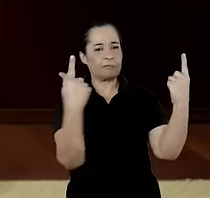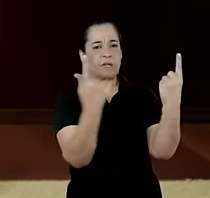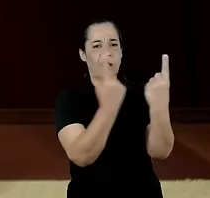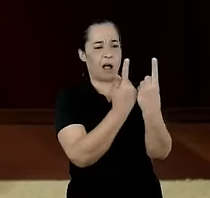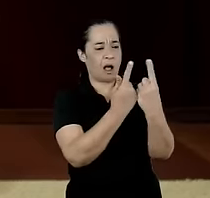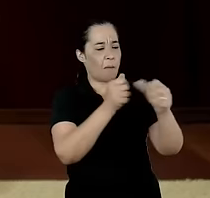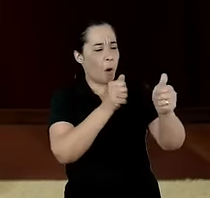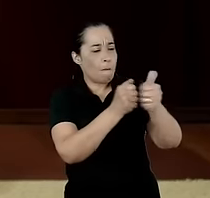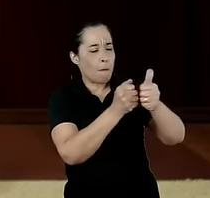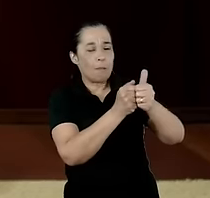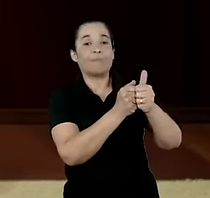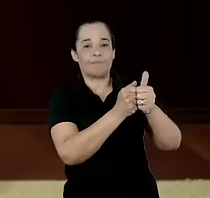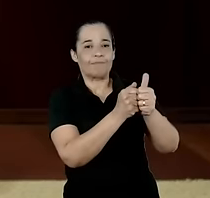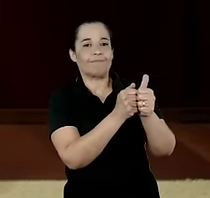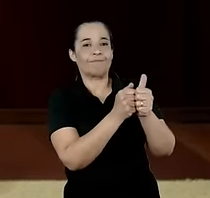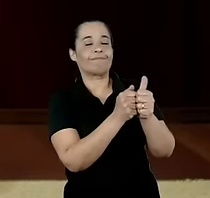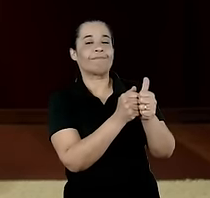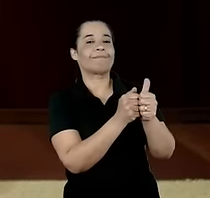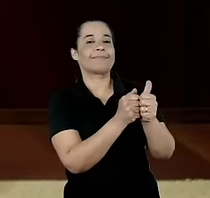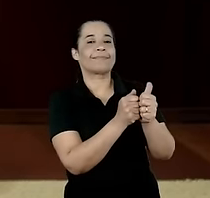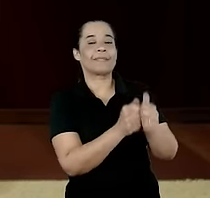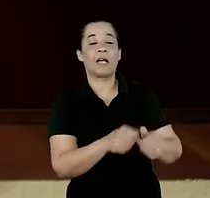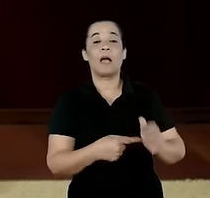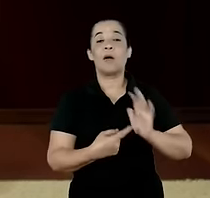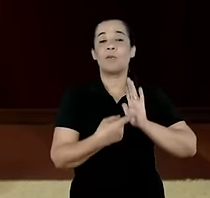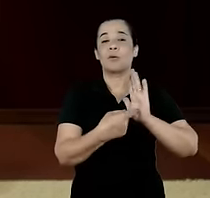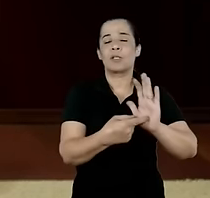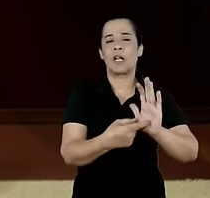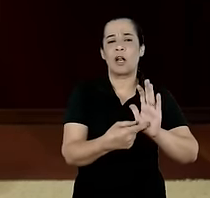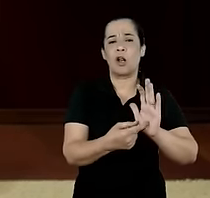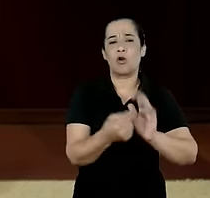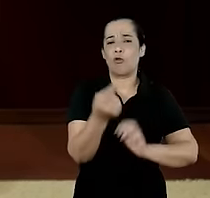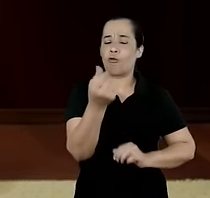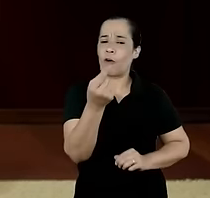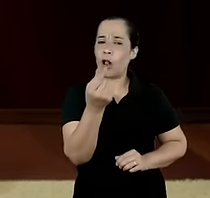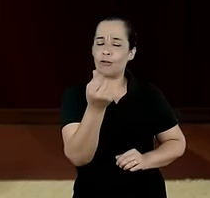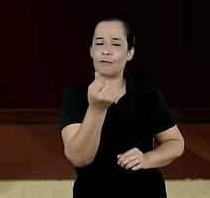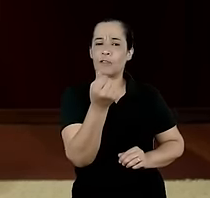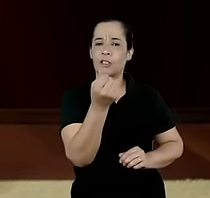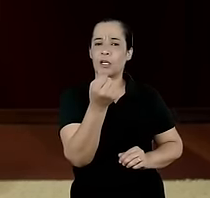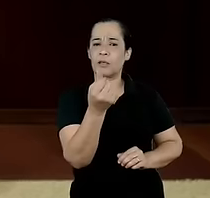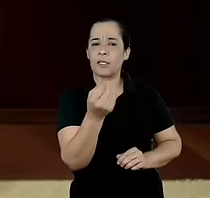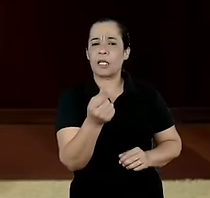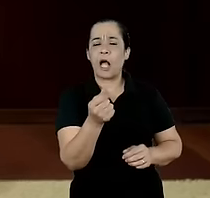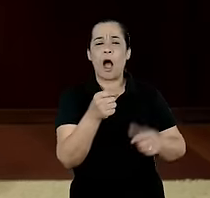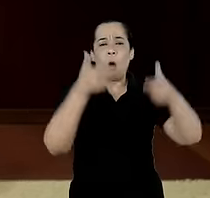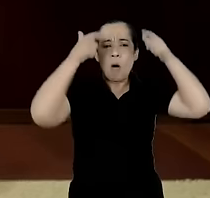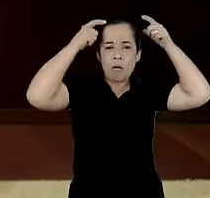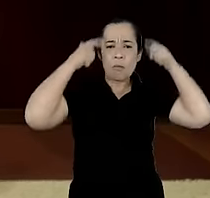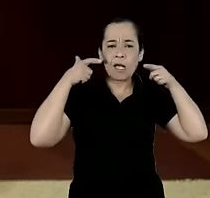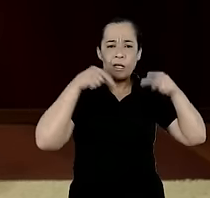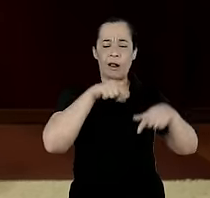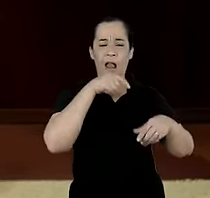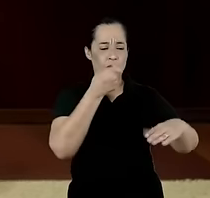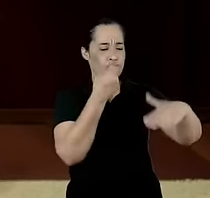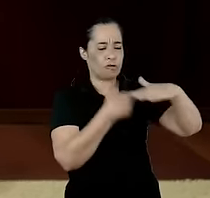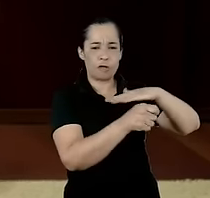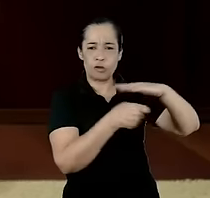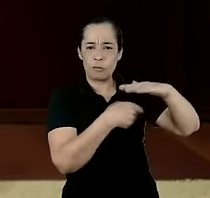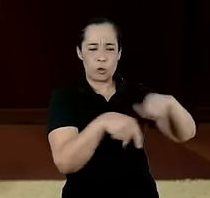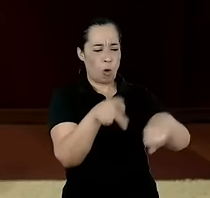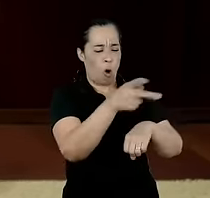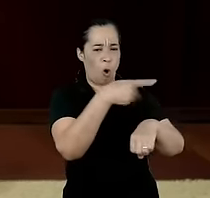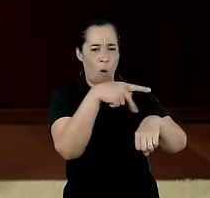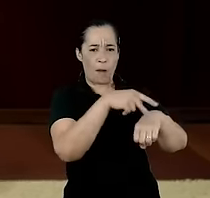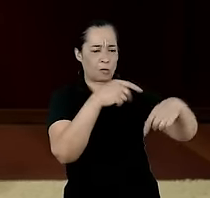valorização expressiva eh da moeda mexicana eh mercado de capitais lá indo muito forte é um país que tá crescendo com vigor